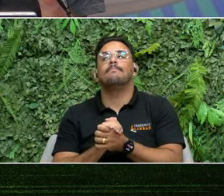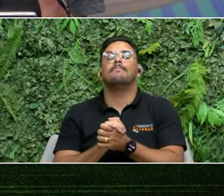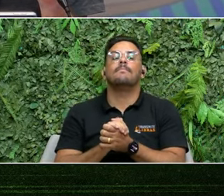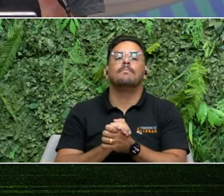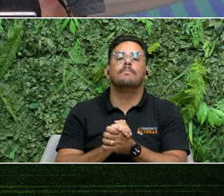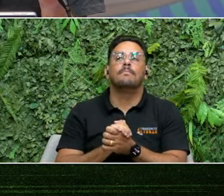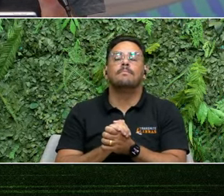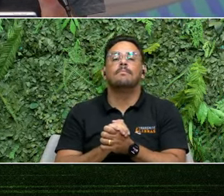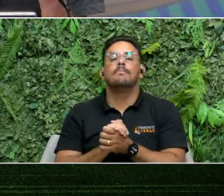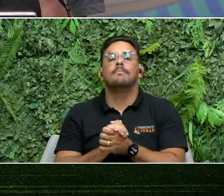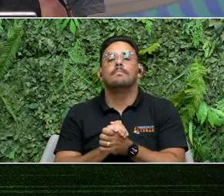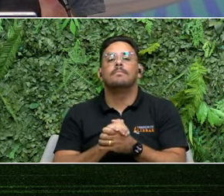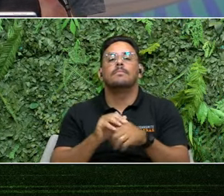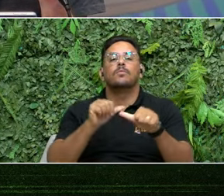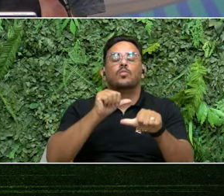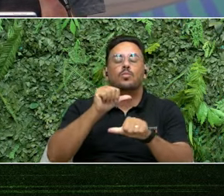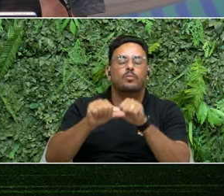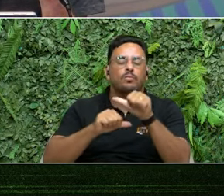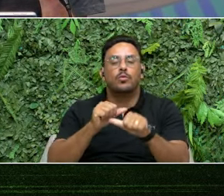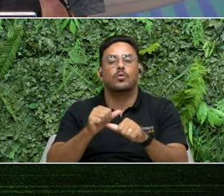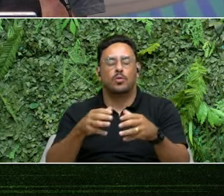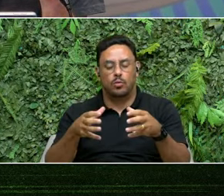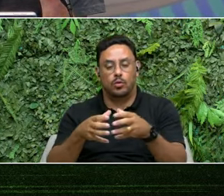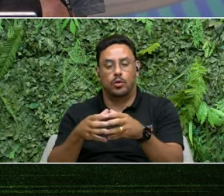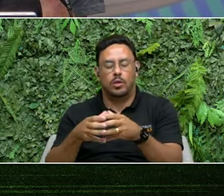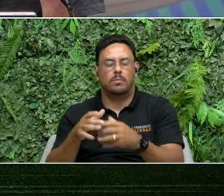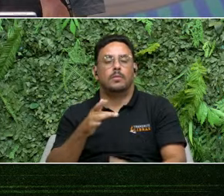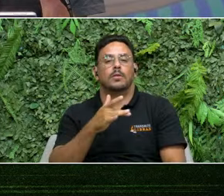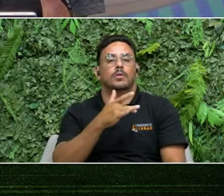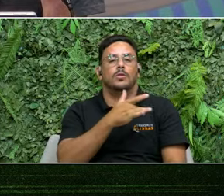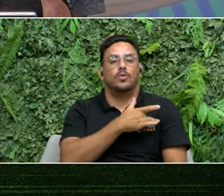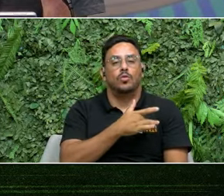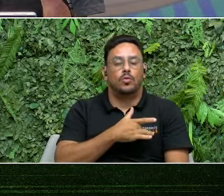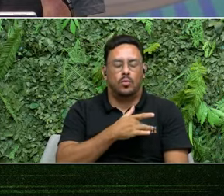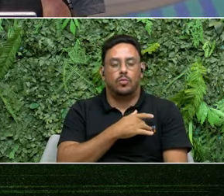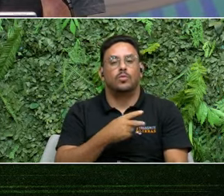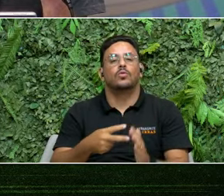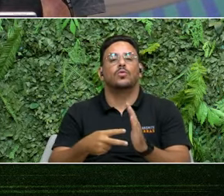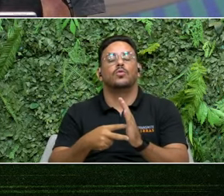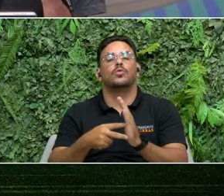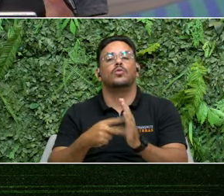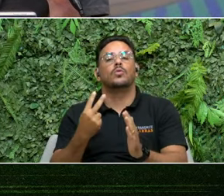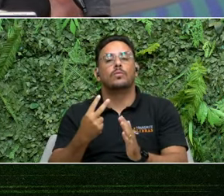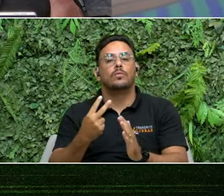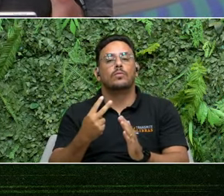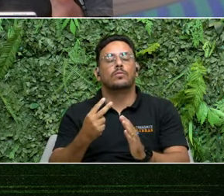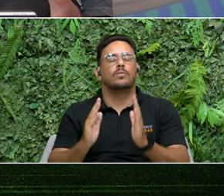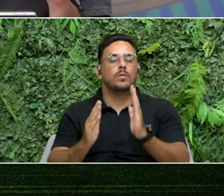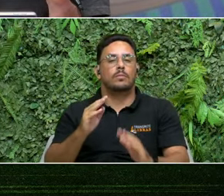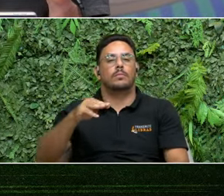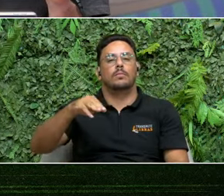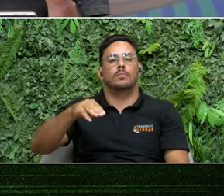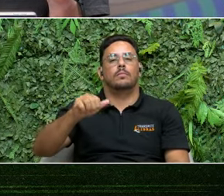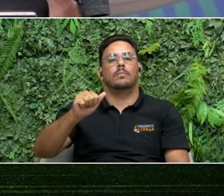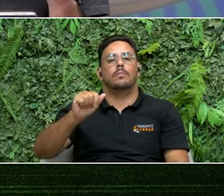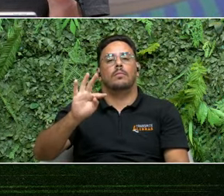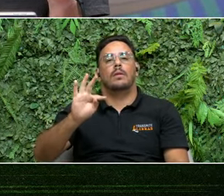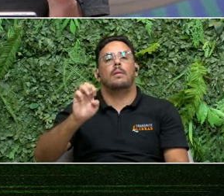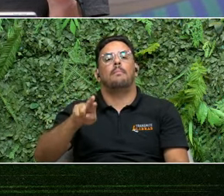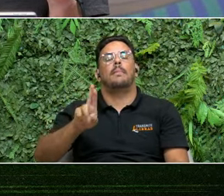quem mudou o time do Cruzeiro dentro de campo na segunda etapa foi Mateus Pereira para mim ele foi o